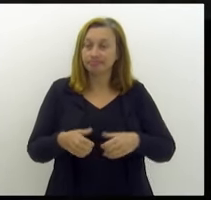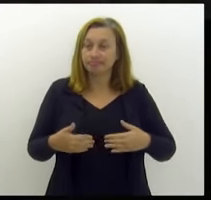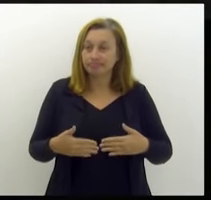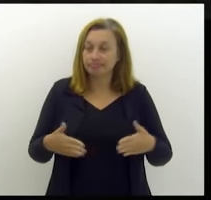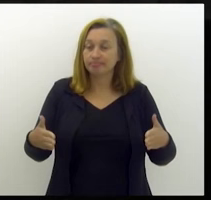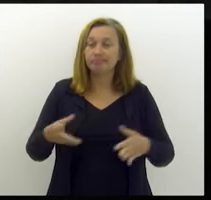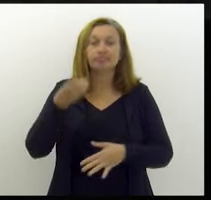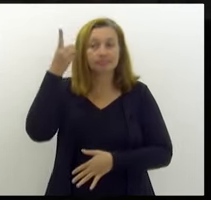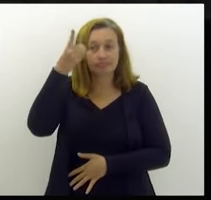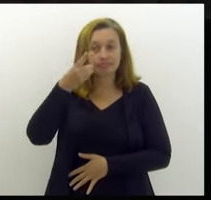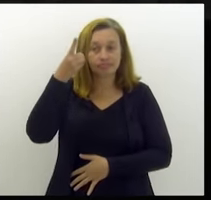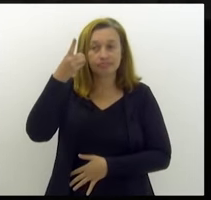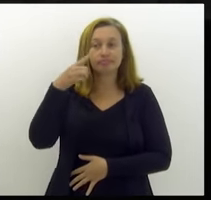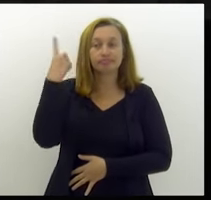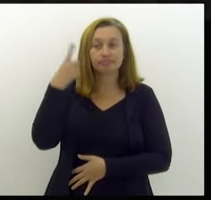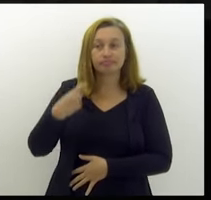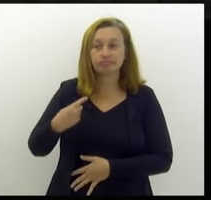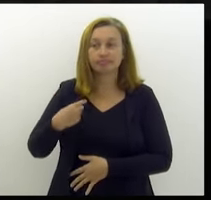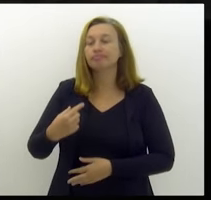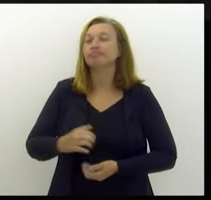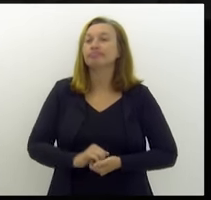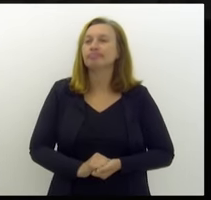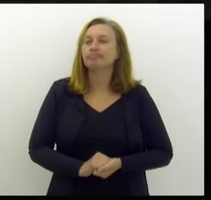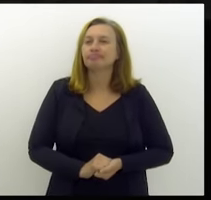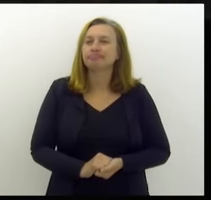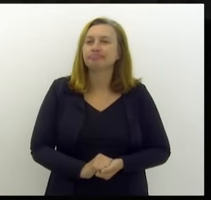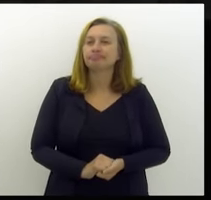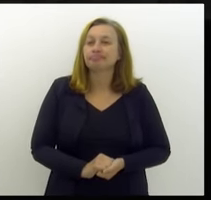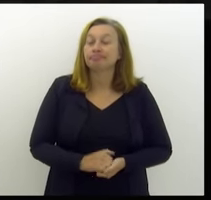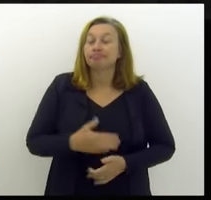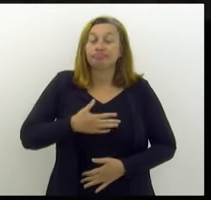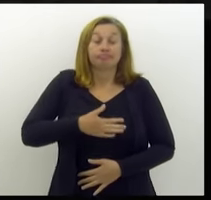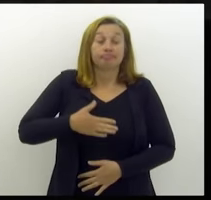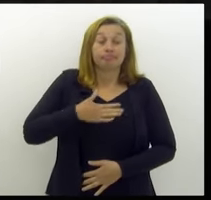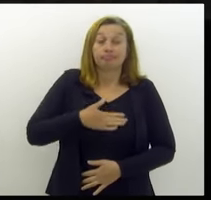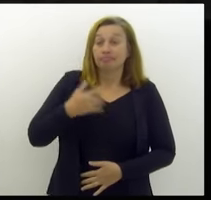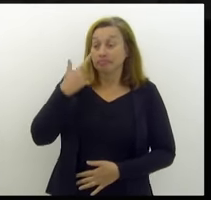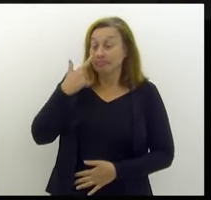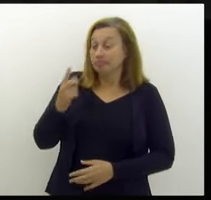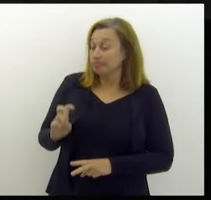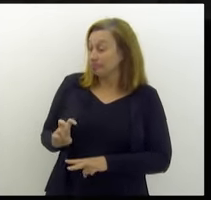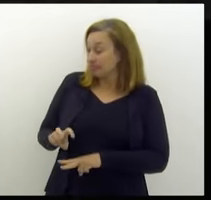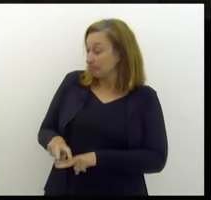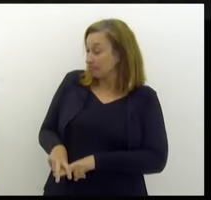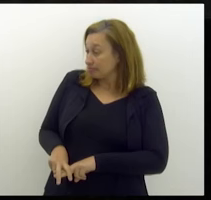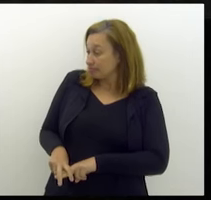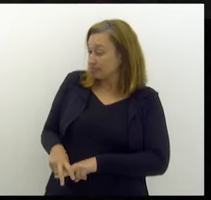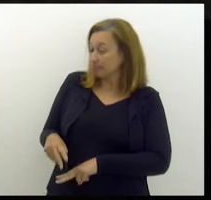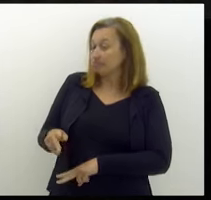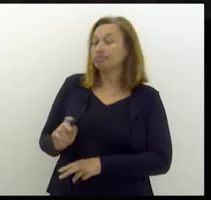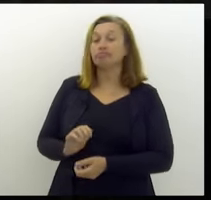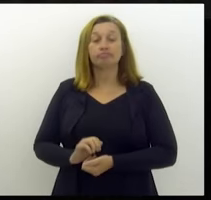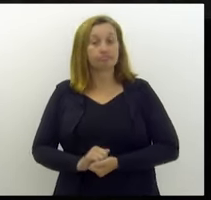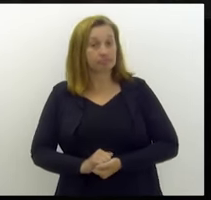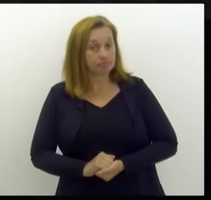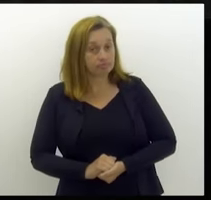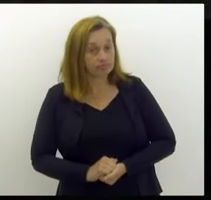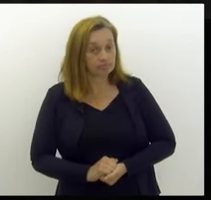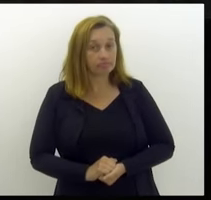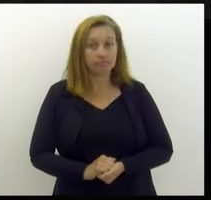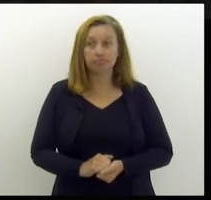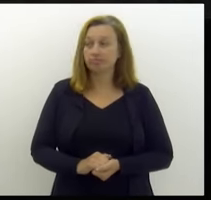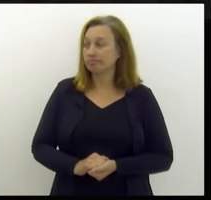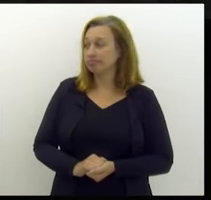Monteiro eh um prazer vê-la senhora sentada nessa cadeira presidindo